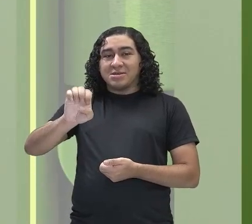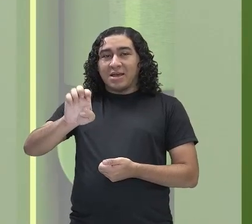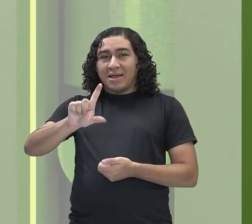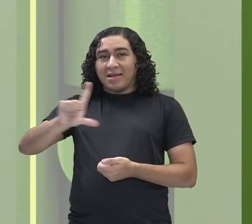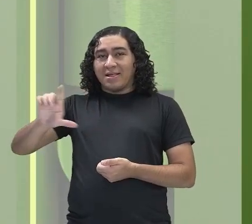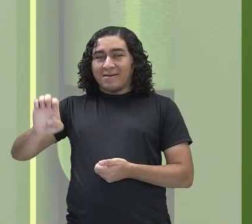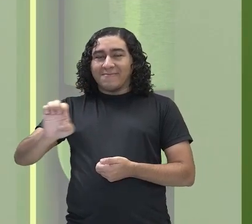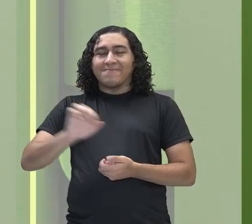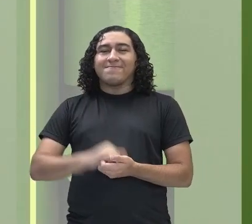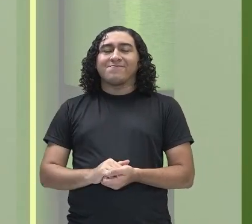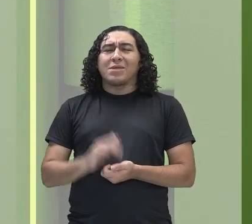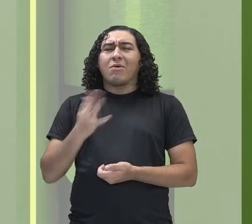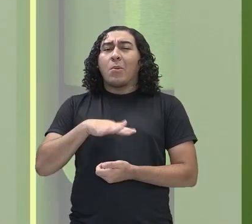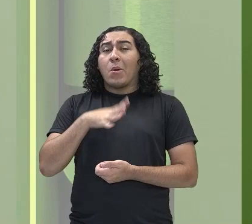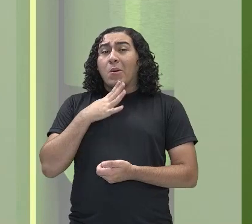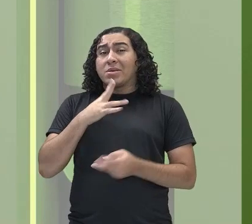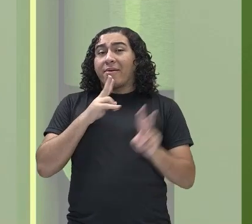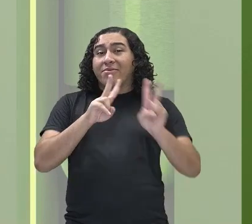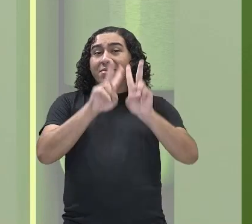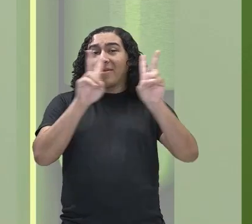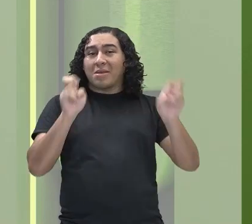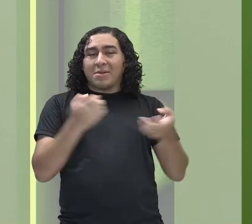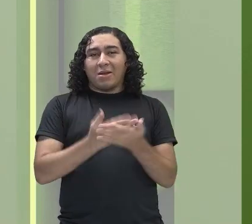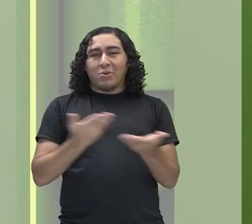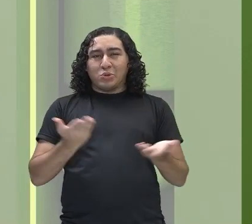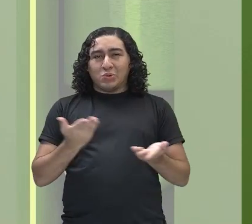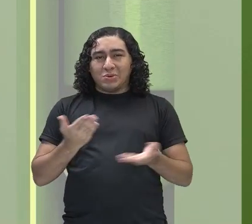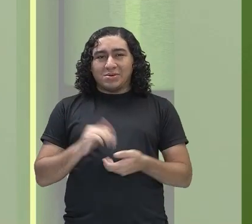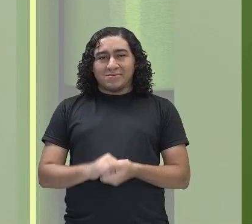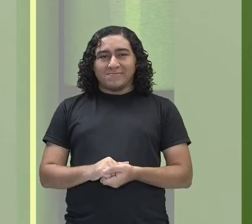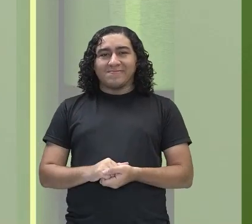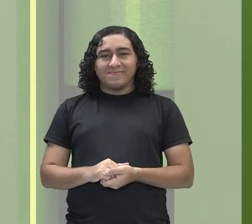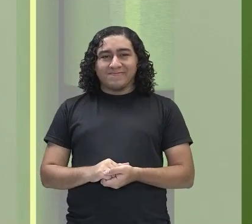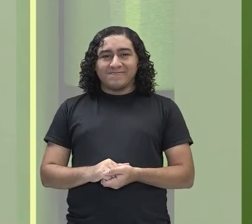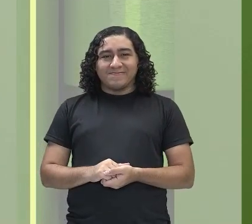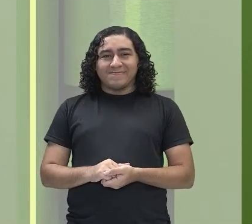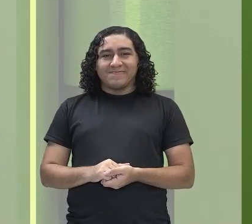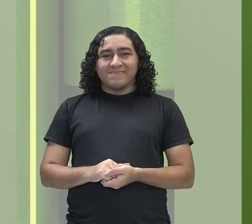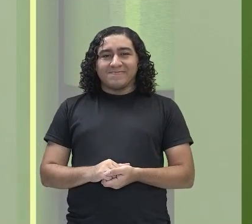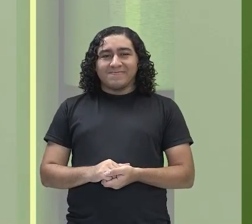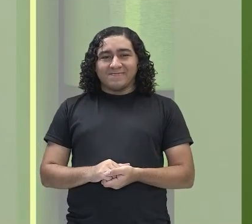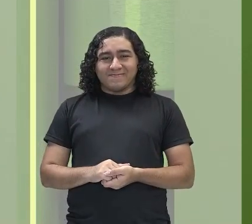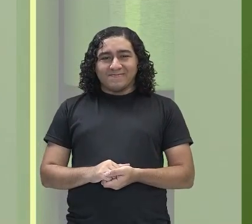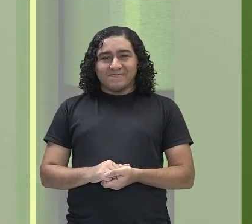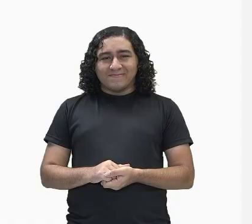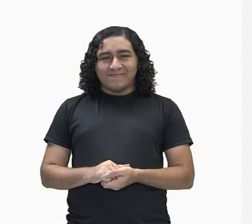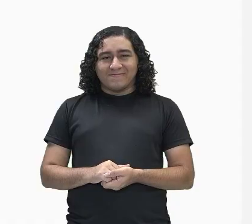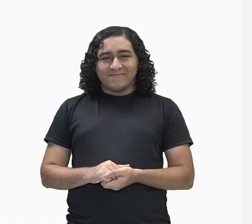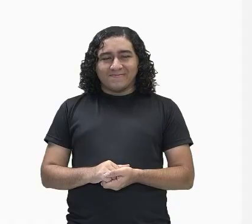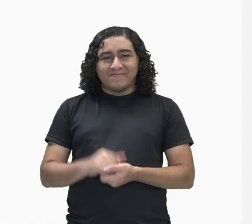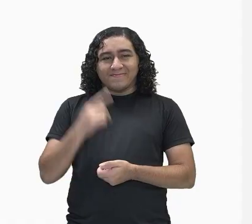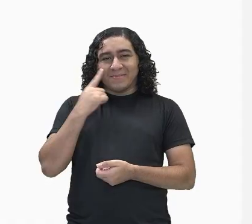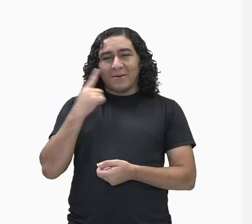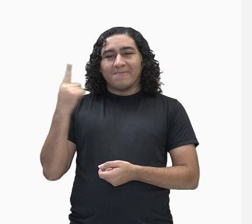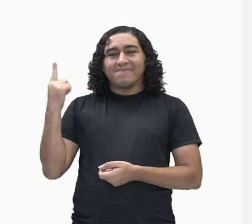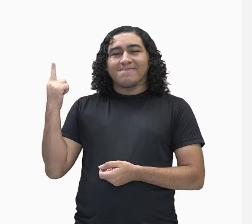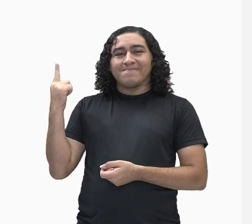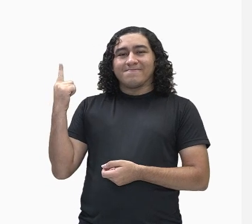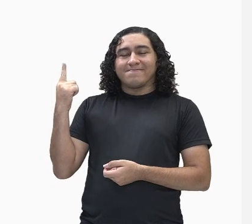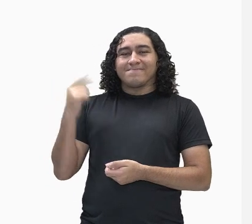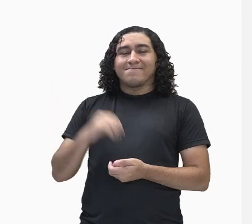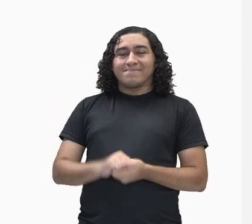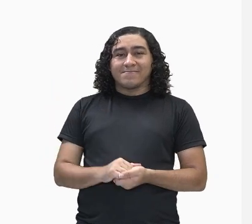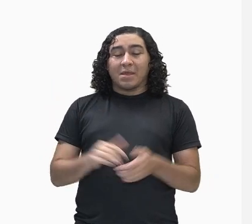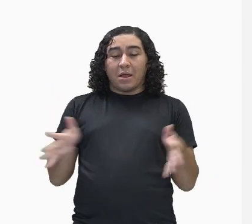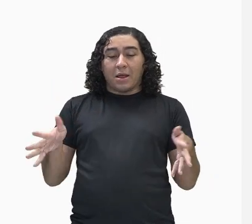e agora vamos conhecer o conteúdo da aula o objeto de conhecimento é o